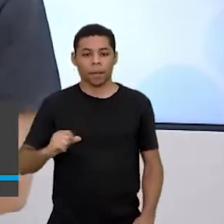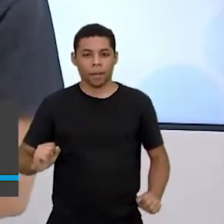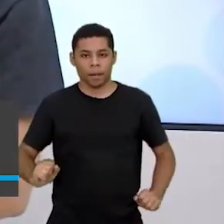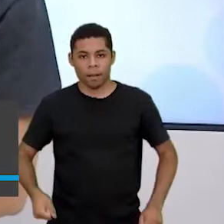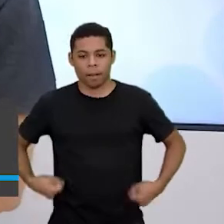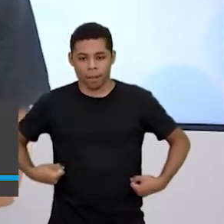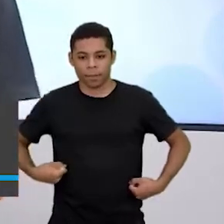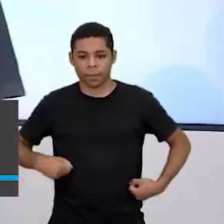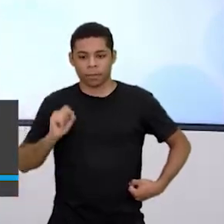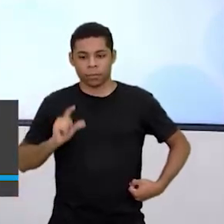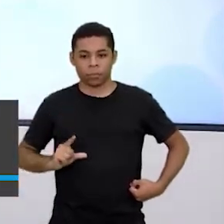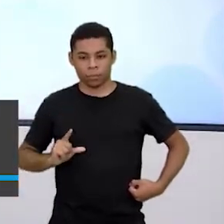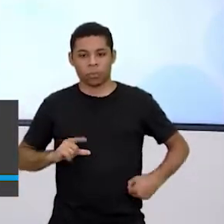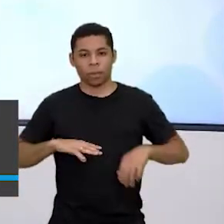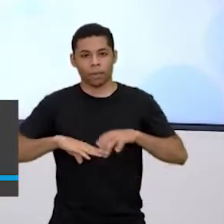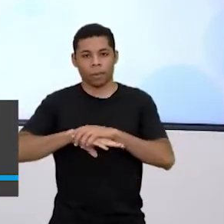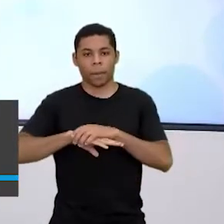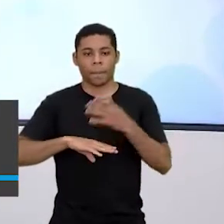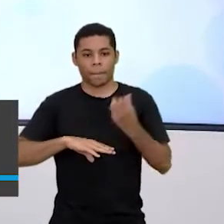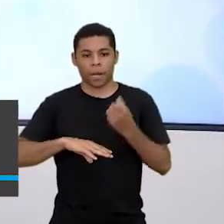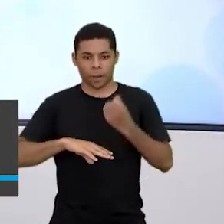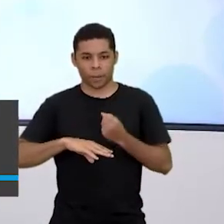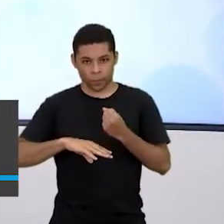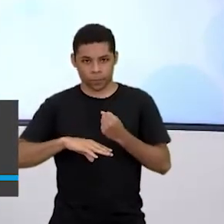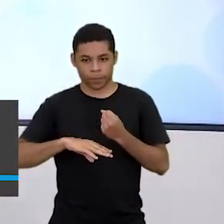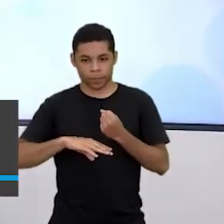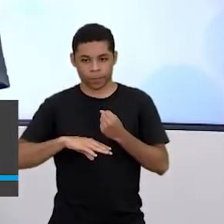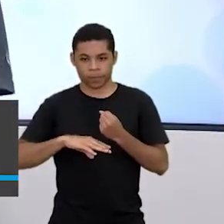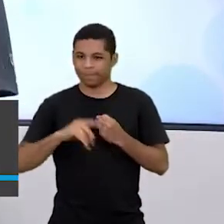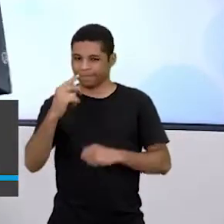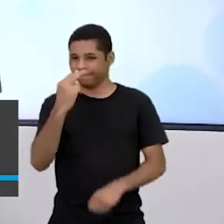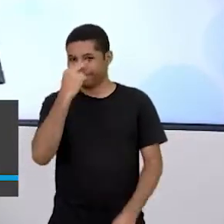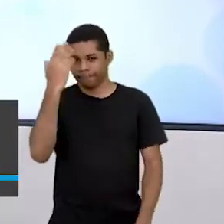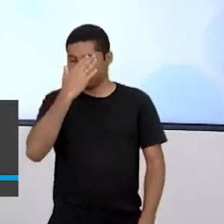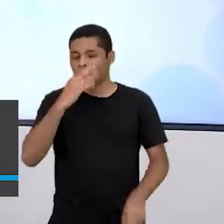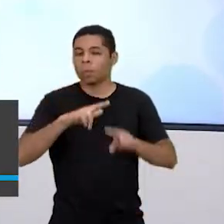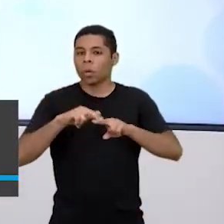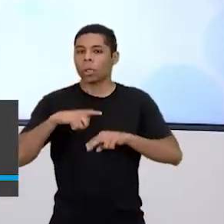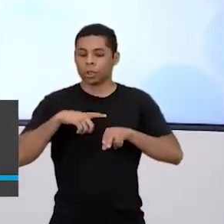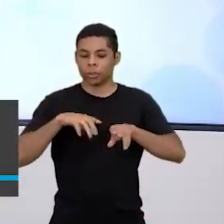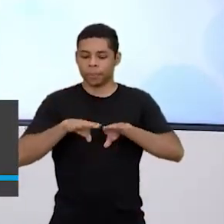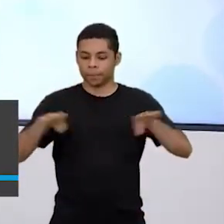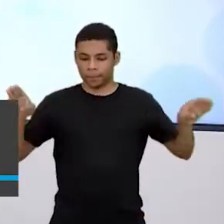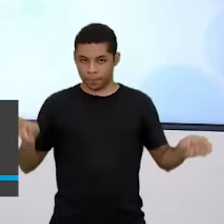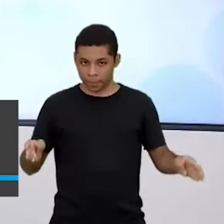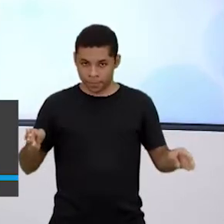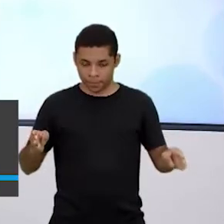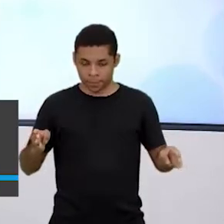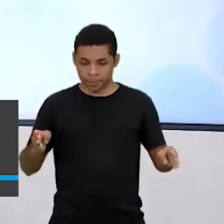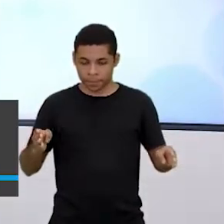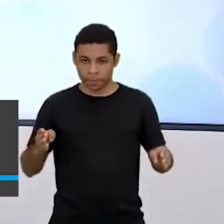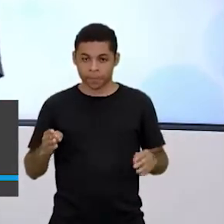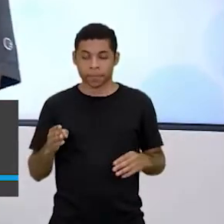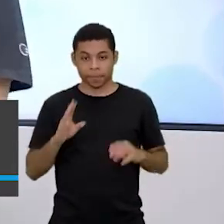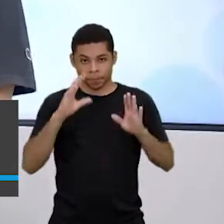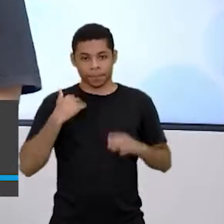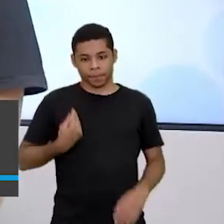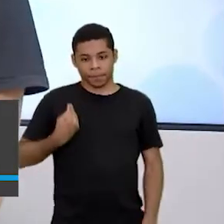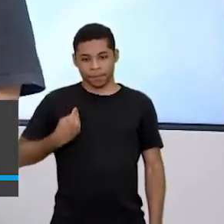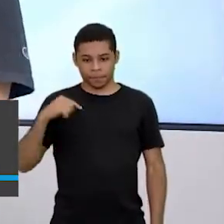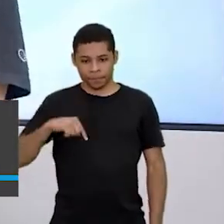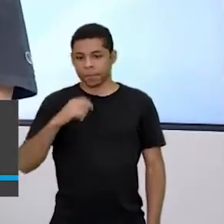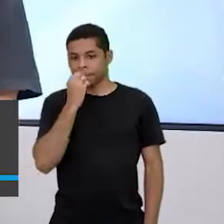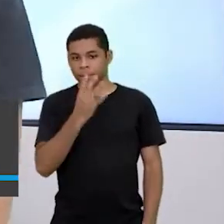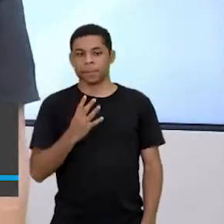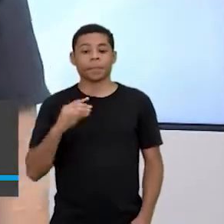calça jeans e tênis branco, que está atrás de uma bancada, vocês não vão conseguir ver, porém estou aqui com vocês.